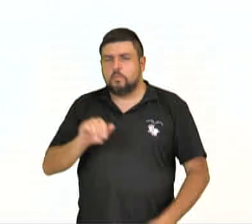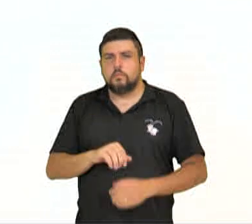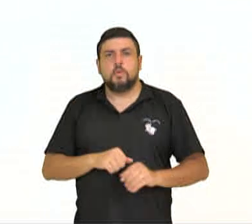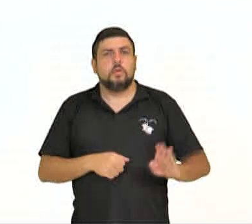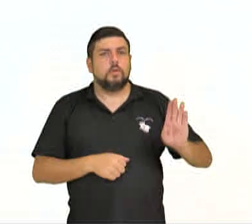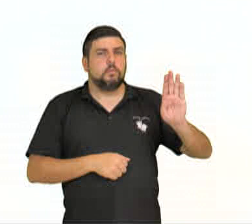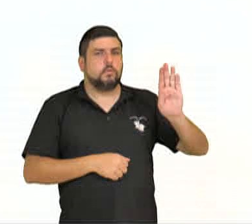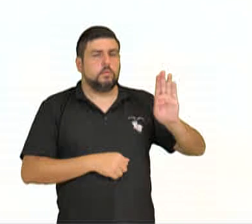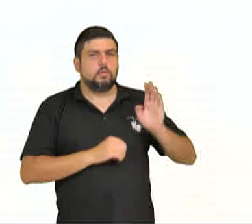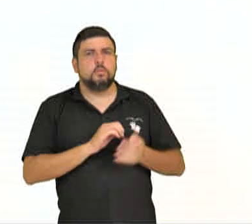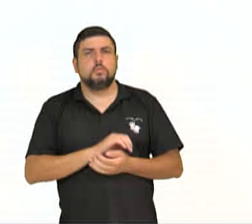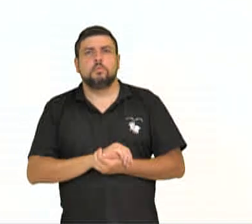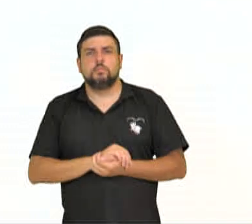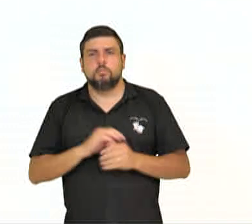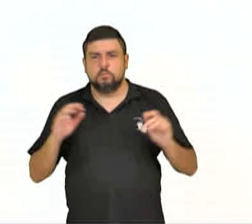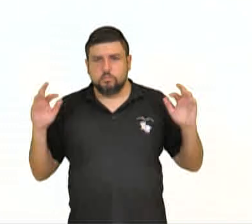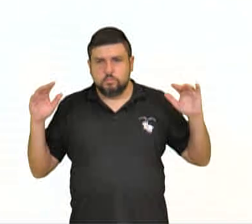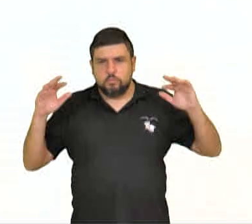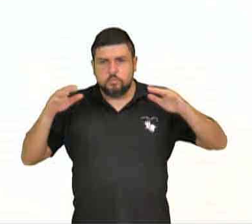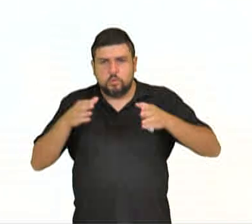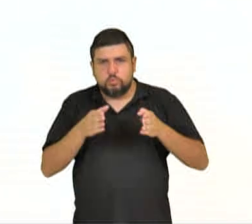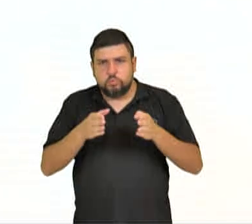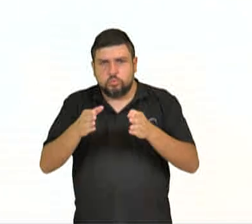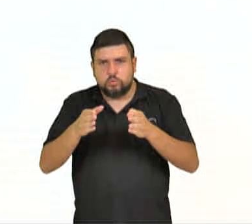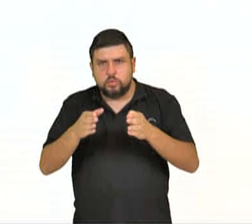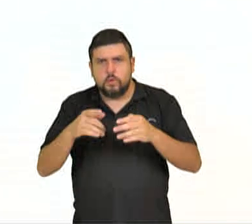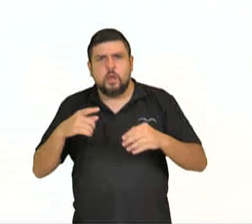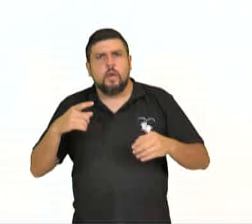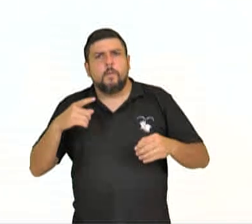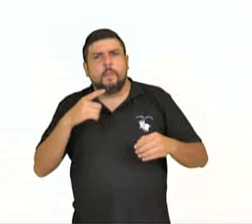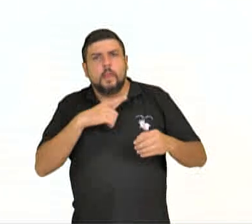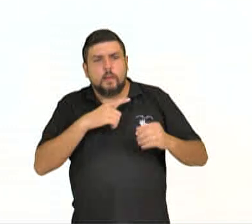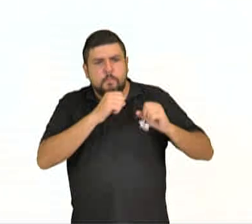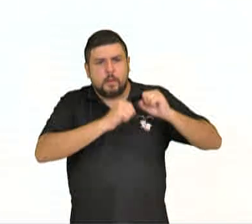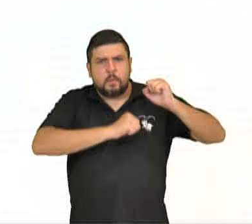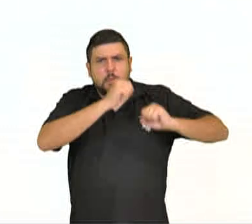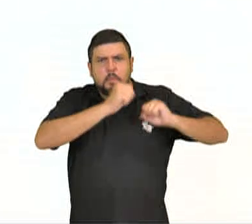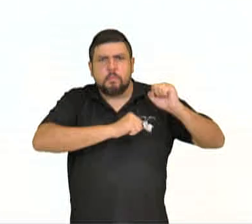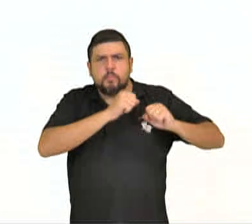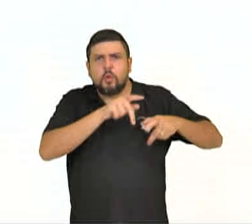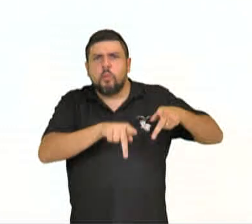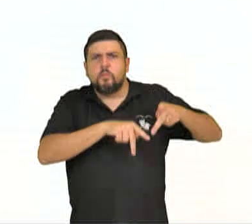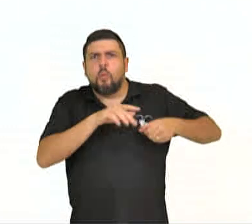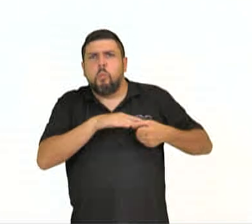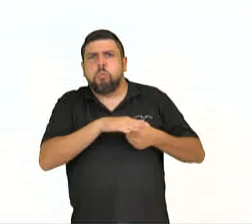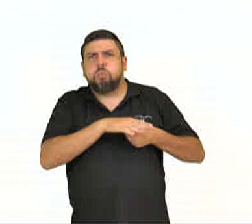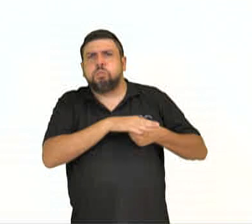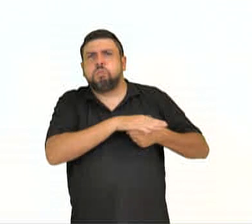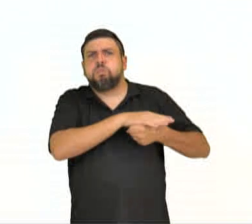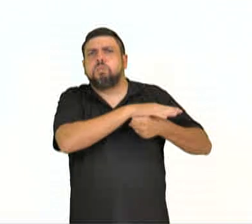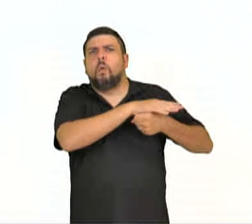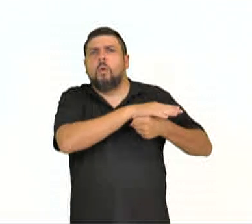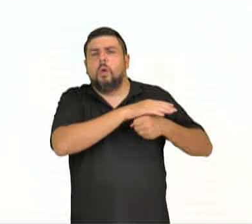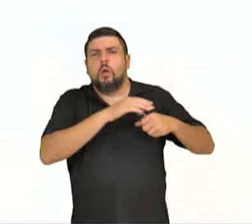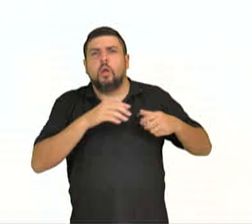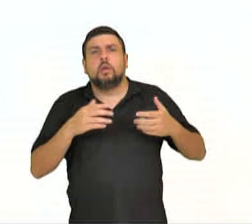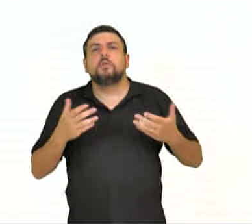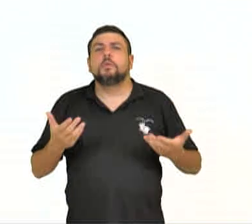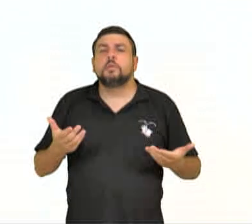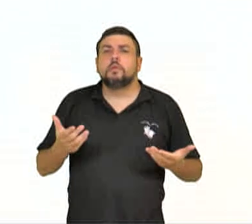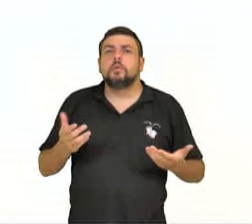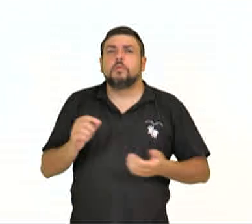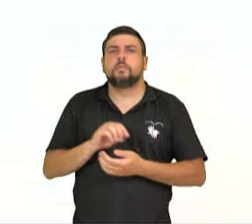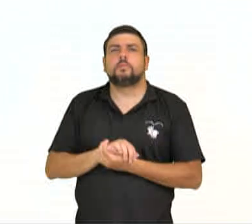grande concentração populacional e as atividades industriais também estão concentradas na região dessa bacia hidrográfica.